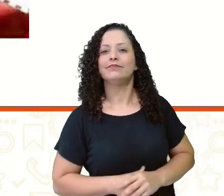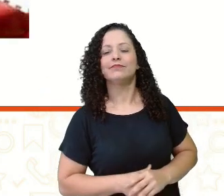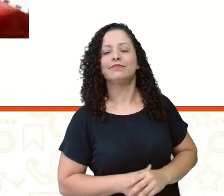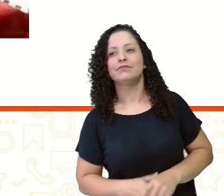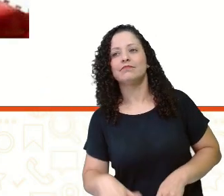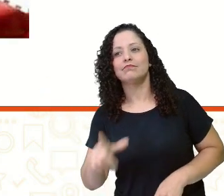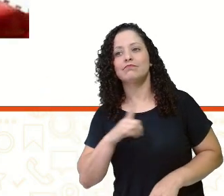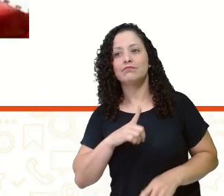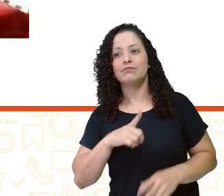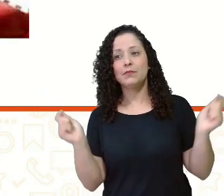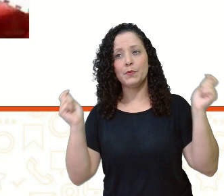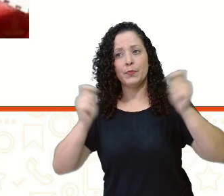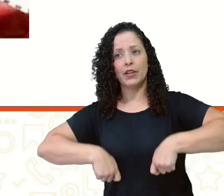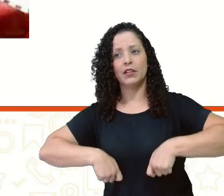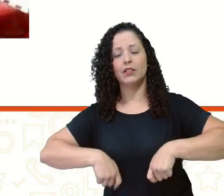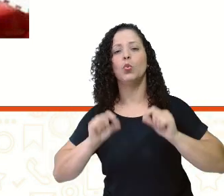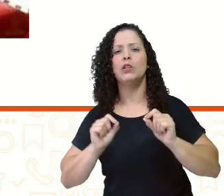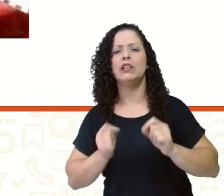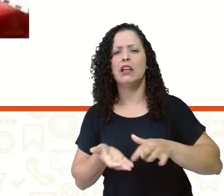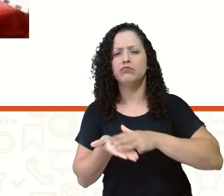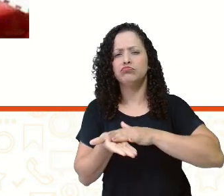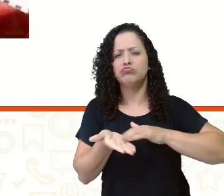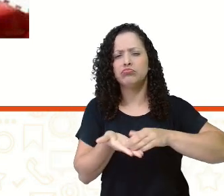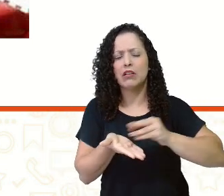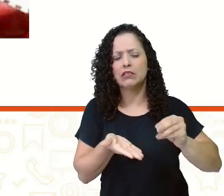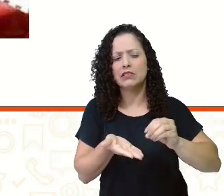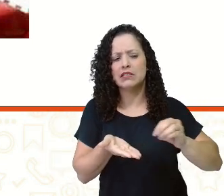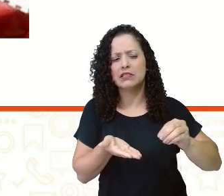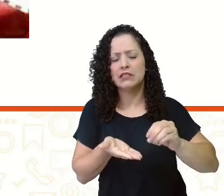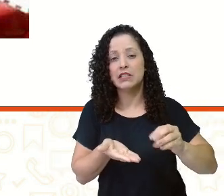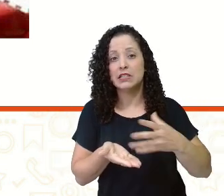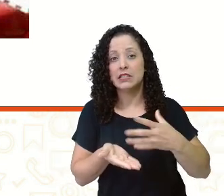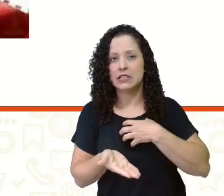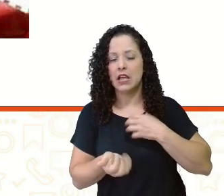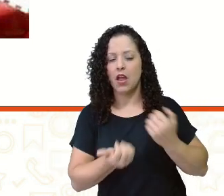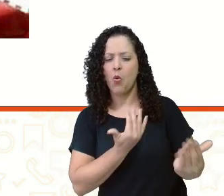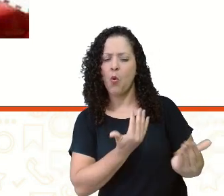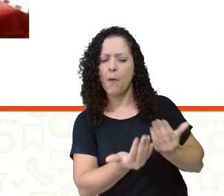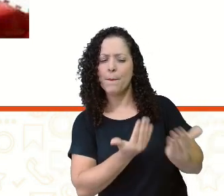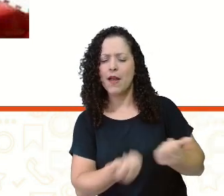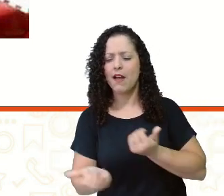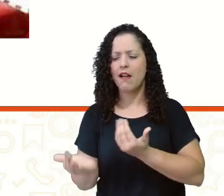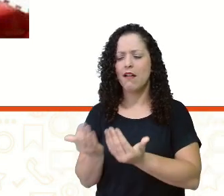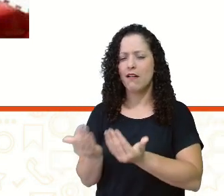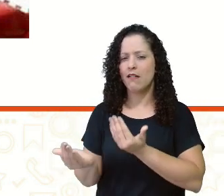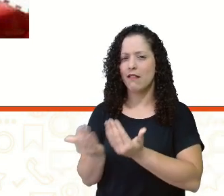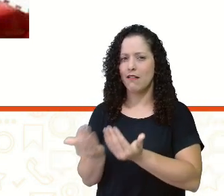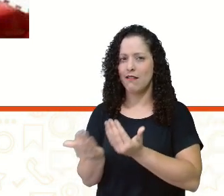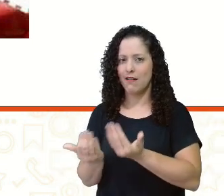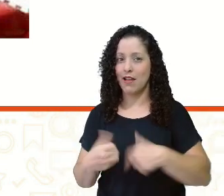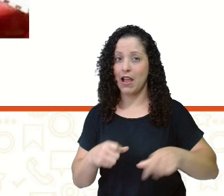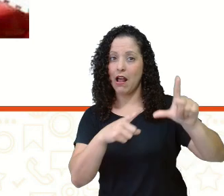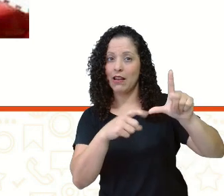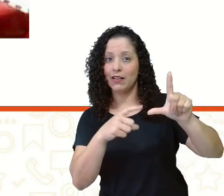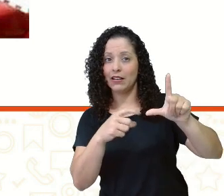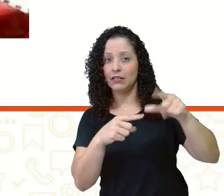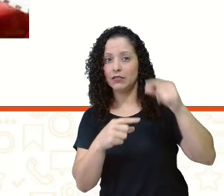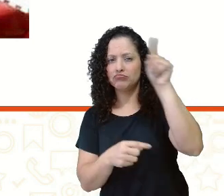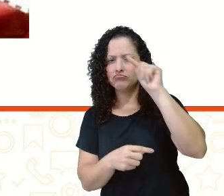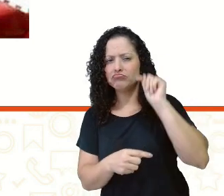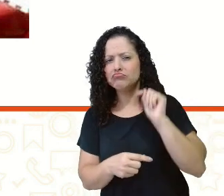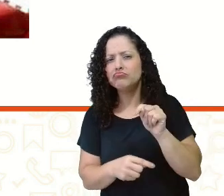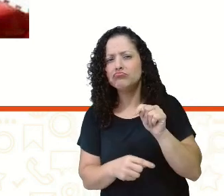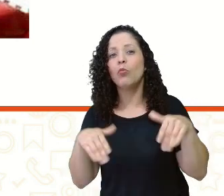a possibilidade dele fazer essa análise, né, essa comparação entre a letra convencional que a gente utiliza no nosso sistema